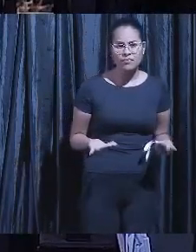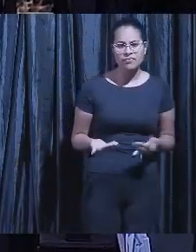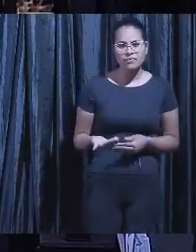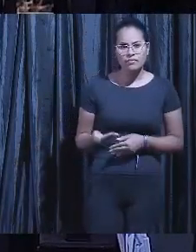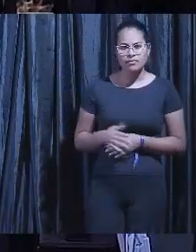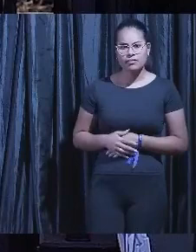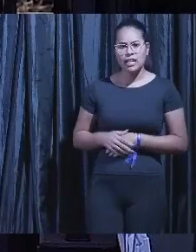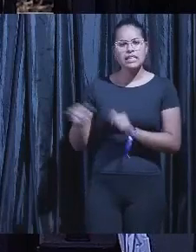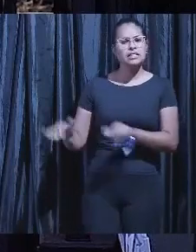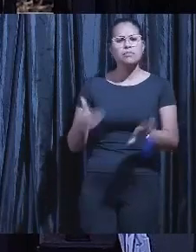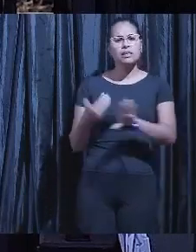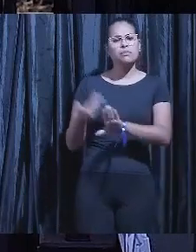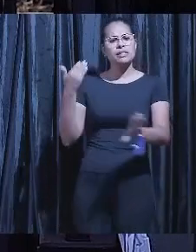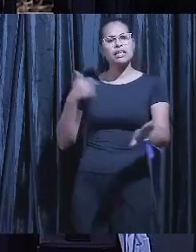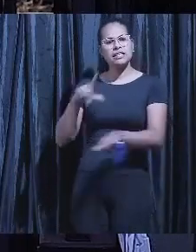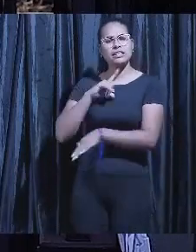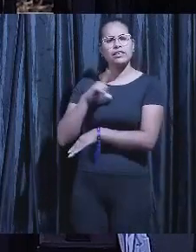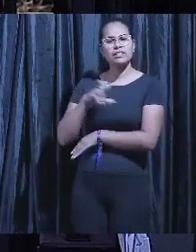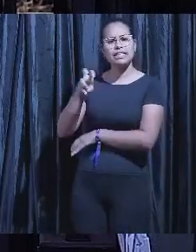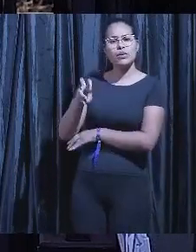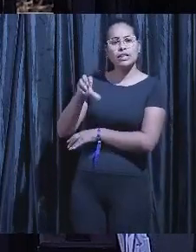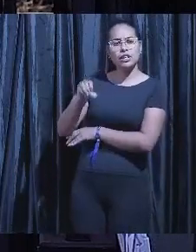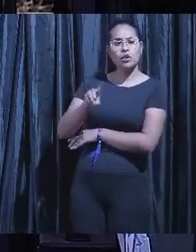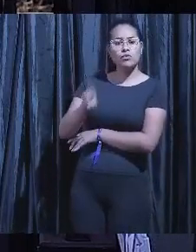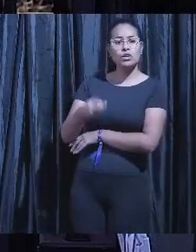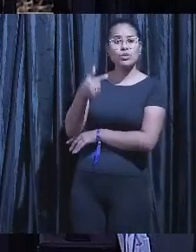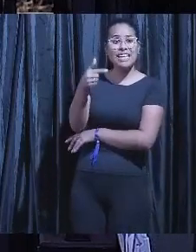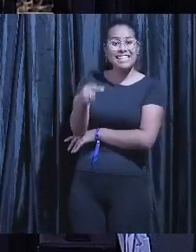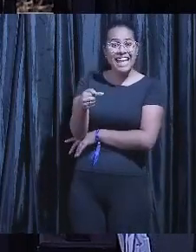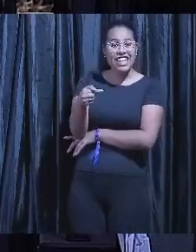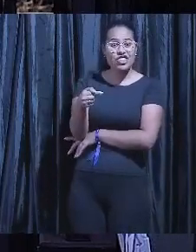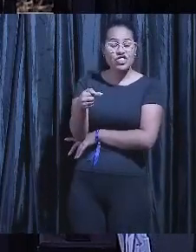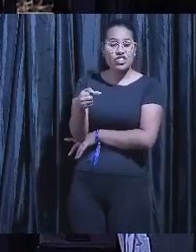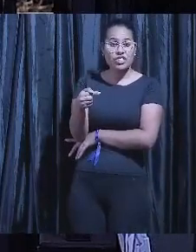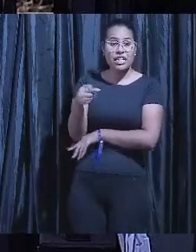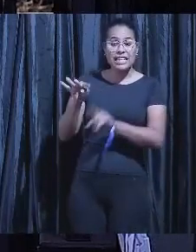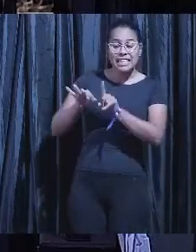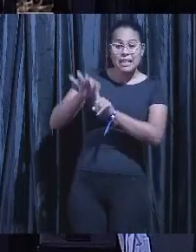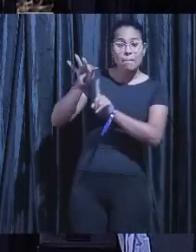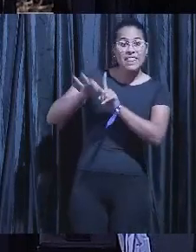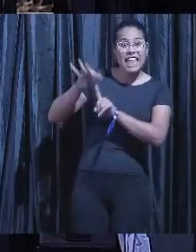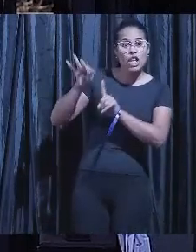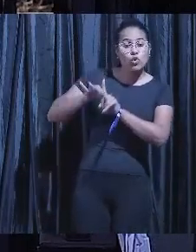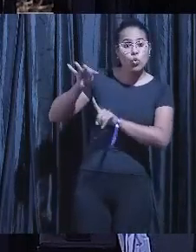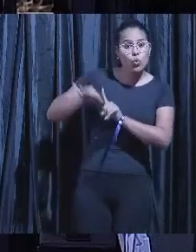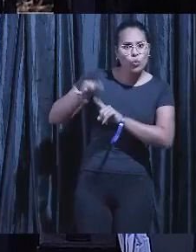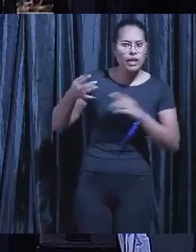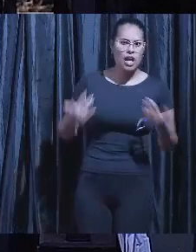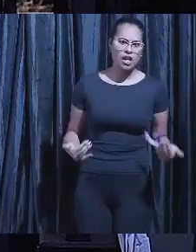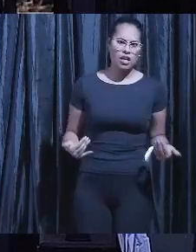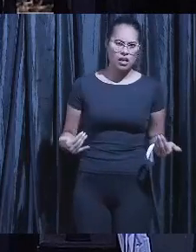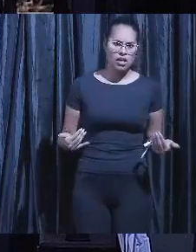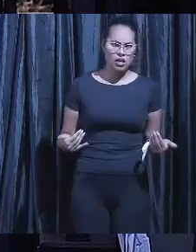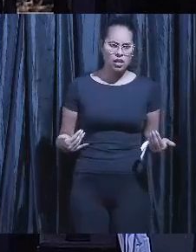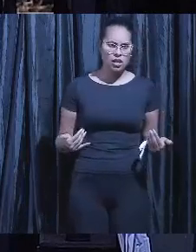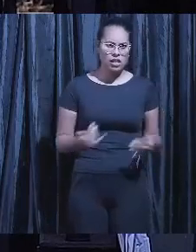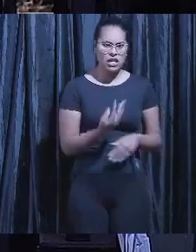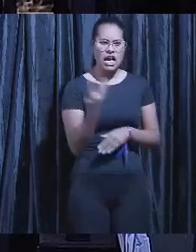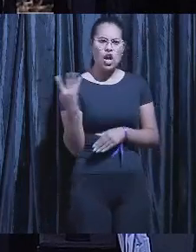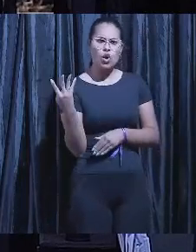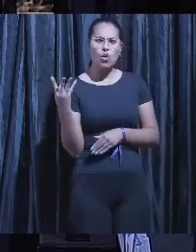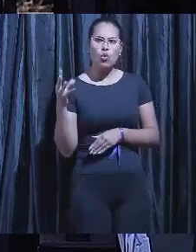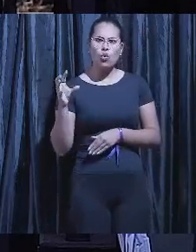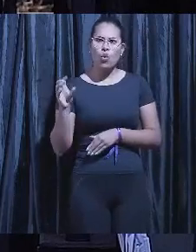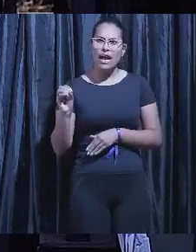térmica de 59,7 graus. De forma geral, a cidade variou entre 40 e sensação térmica